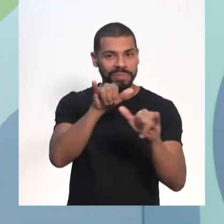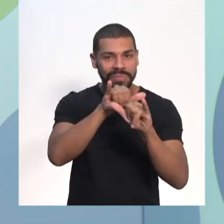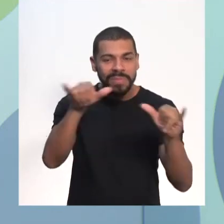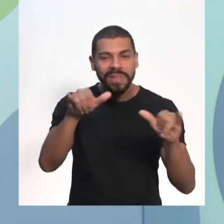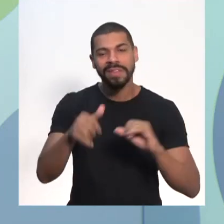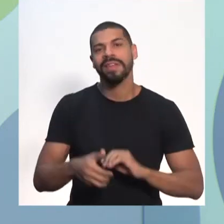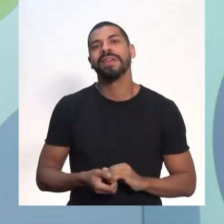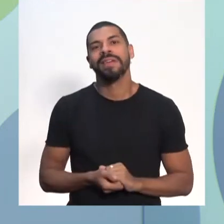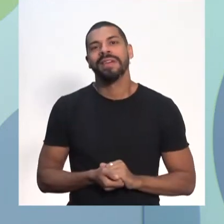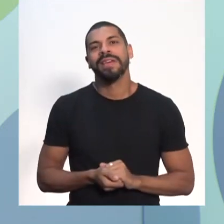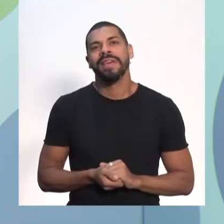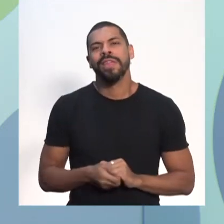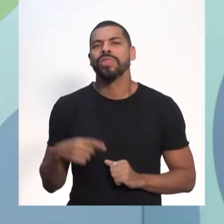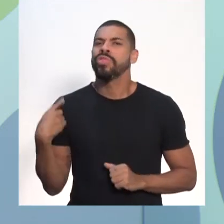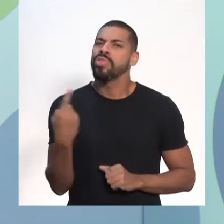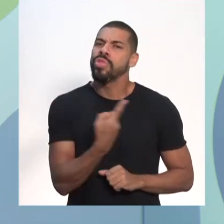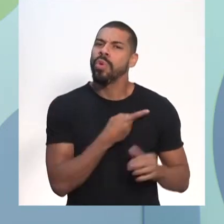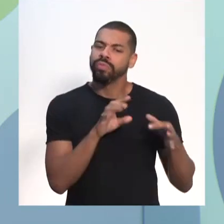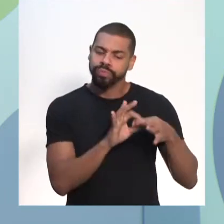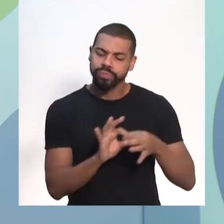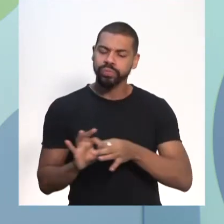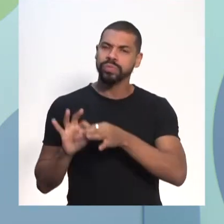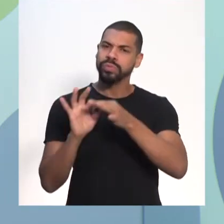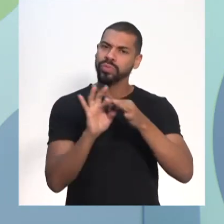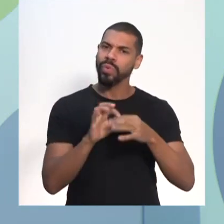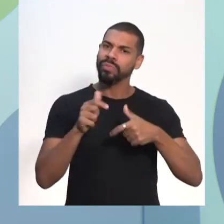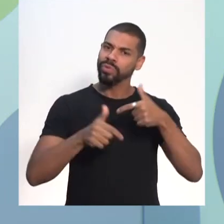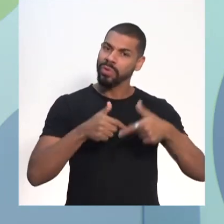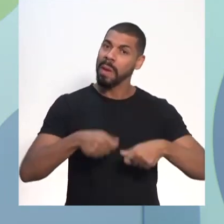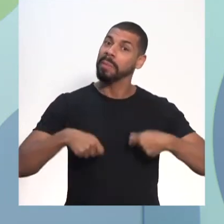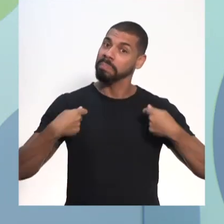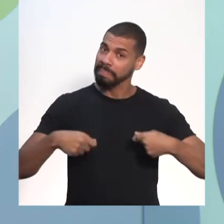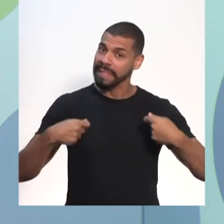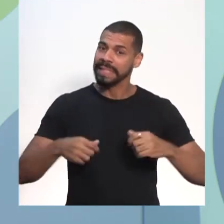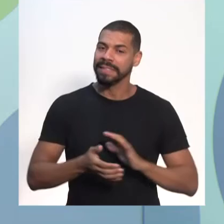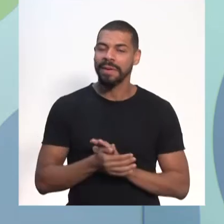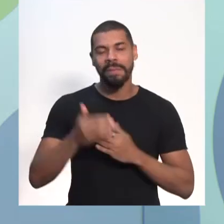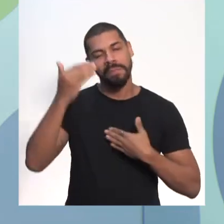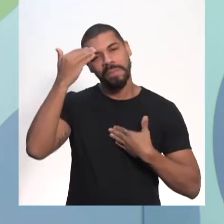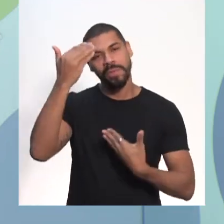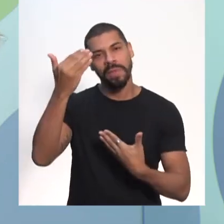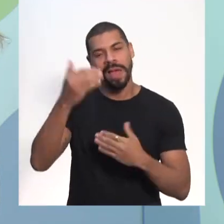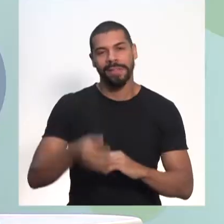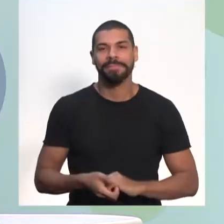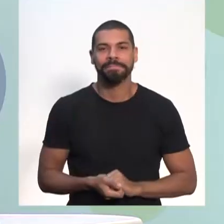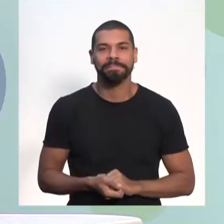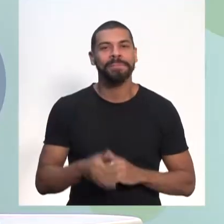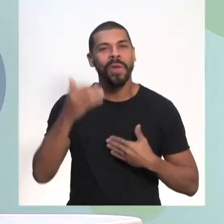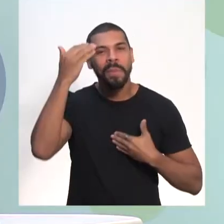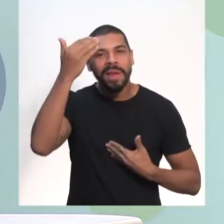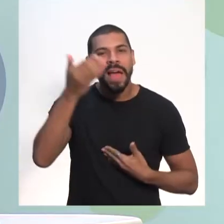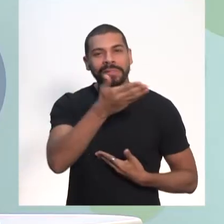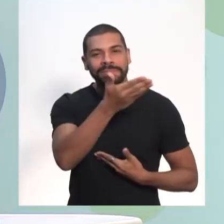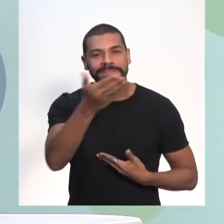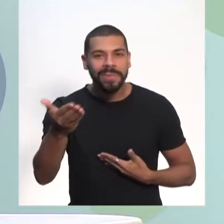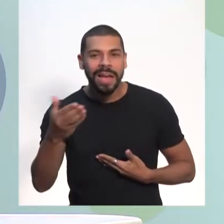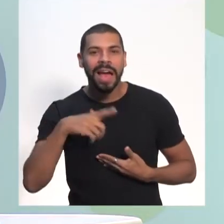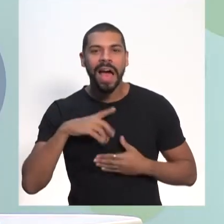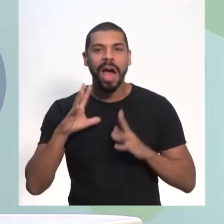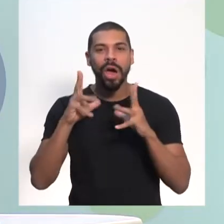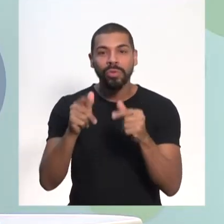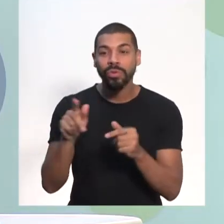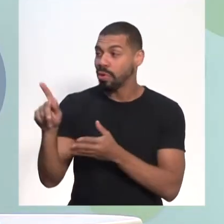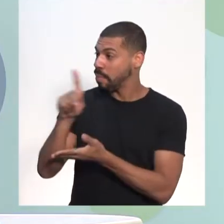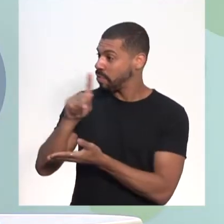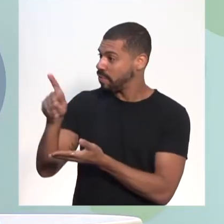que nós estamos mais do que nunca num trabalho conjunto e muito necessário. Obrigada. Muito obrigado, agradeço aqui também em nome da professora